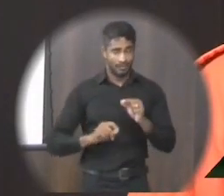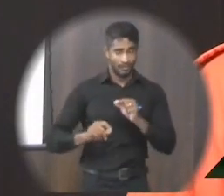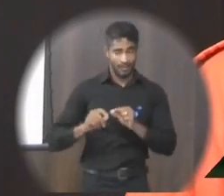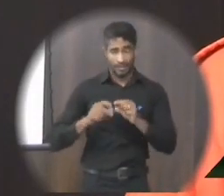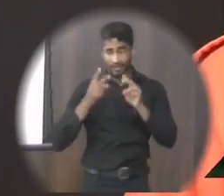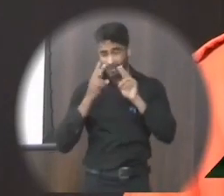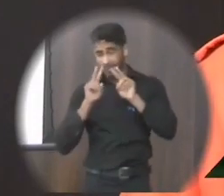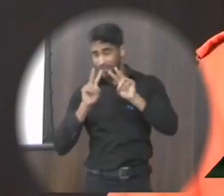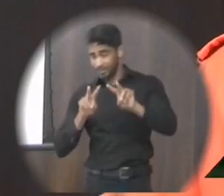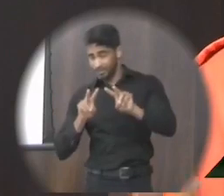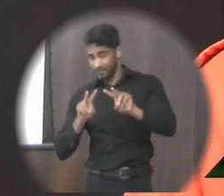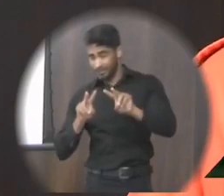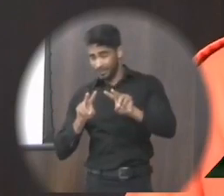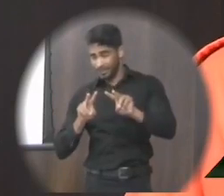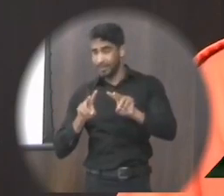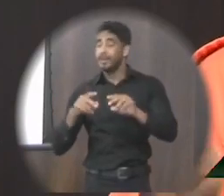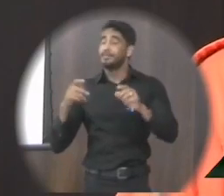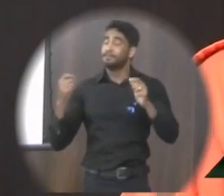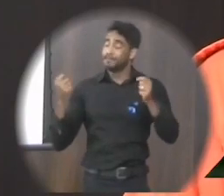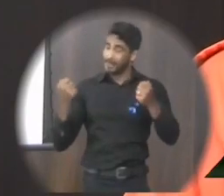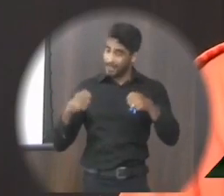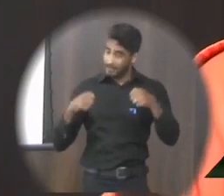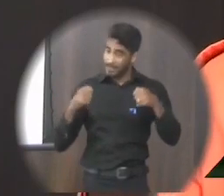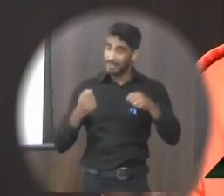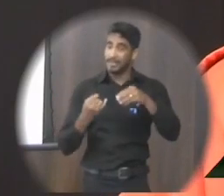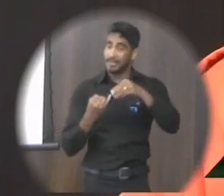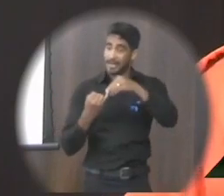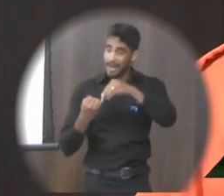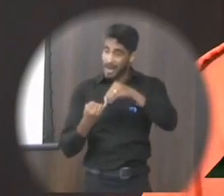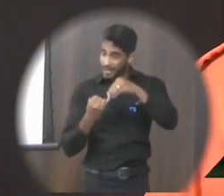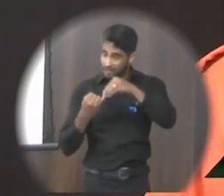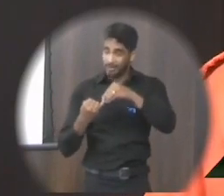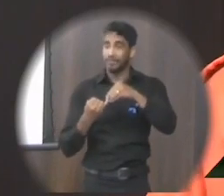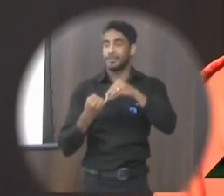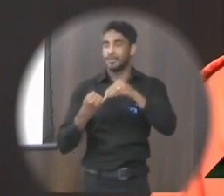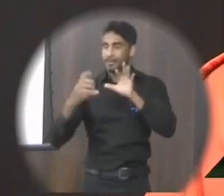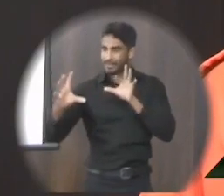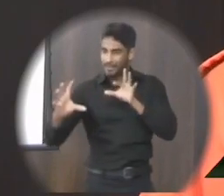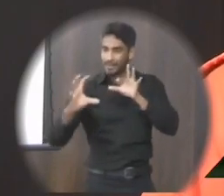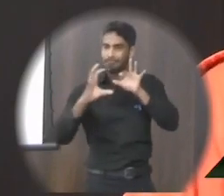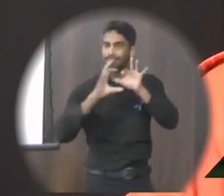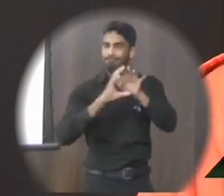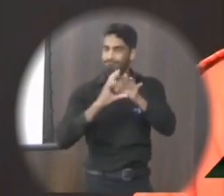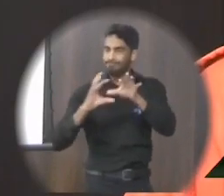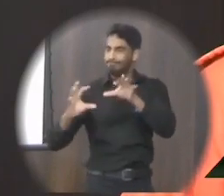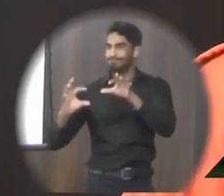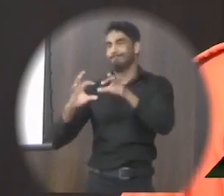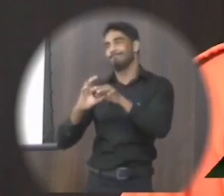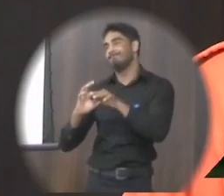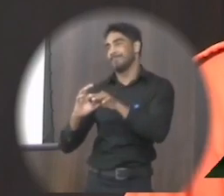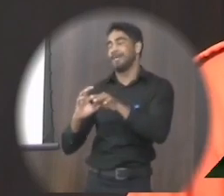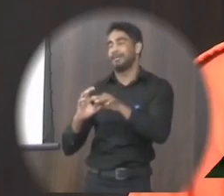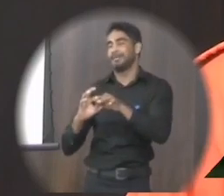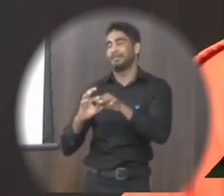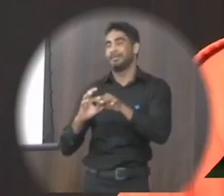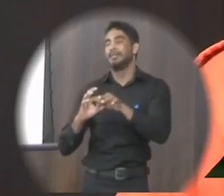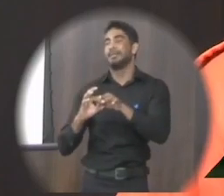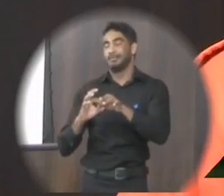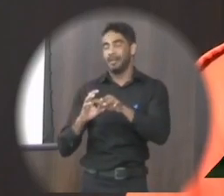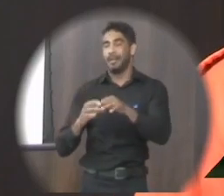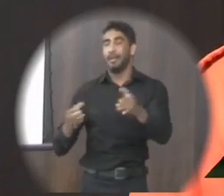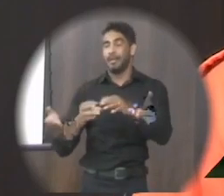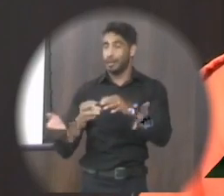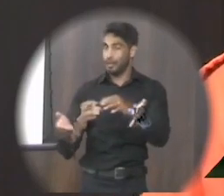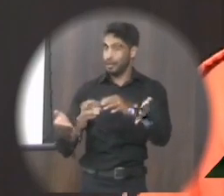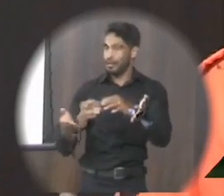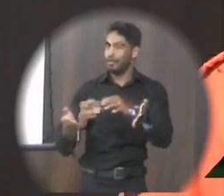vê que é necessário as instituições se completarem. Isso aí é perceptível em toda a ocorrência conjunta. E hoje,